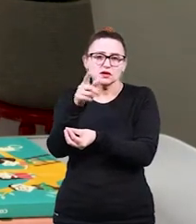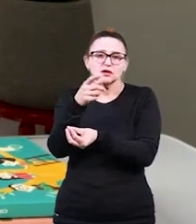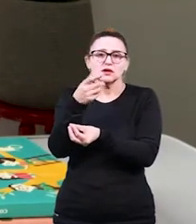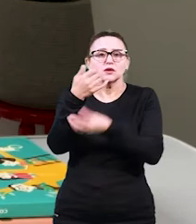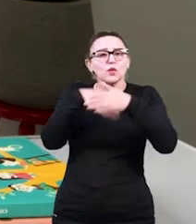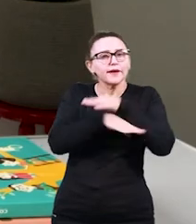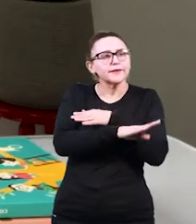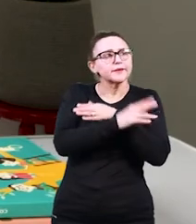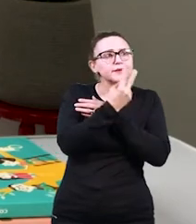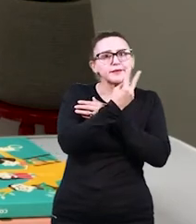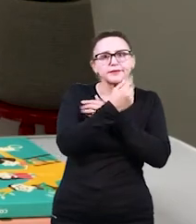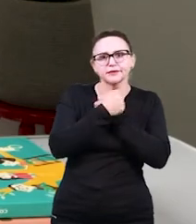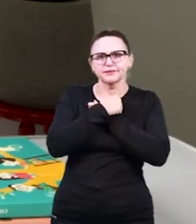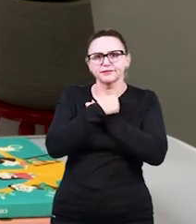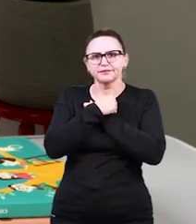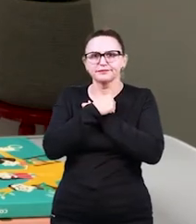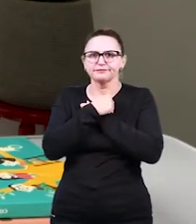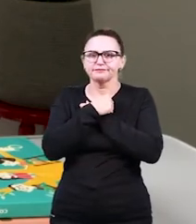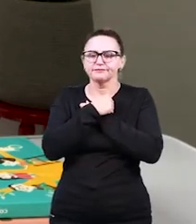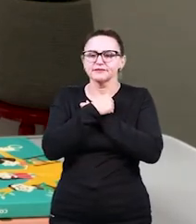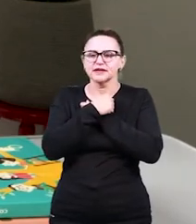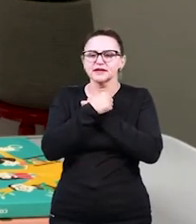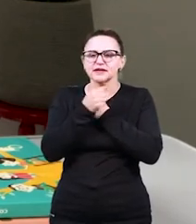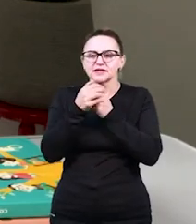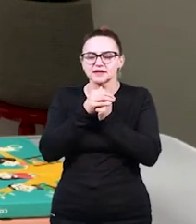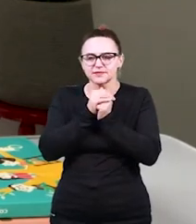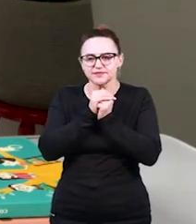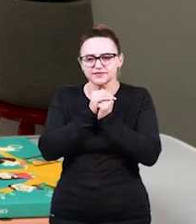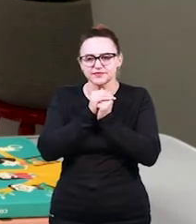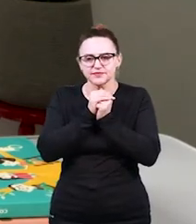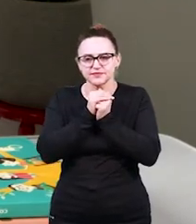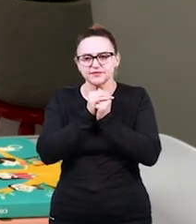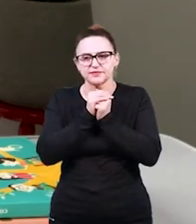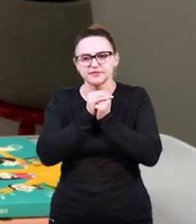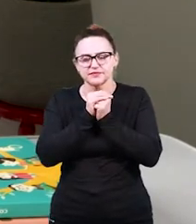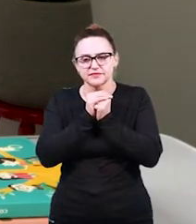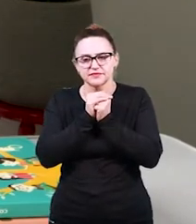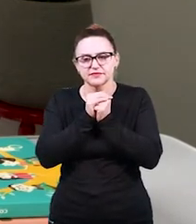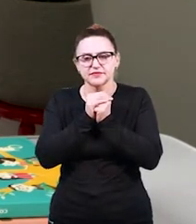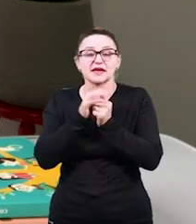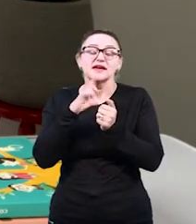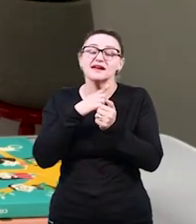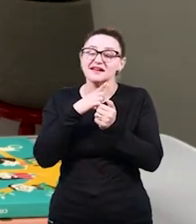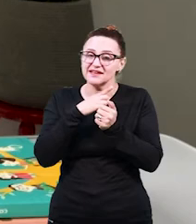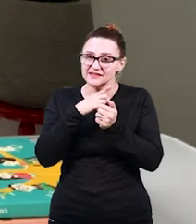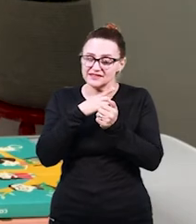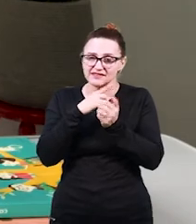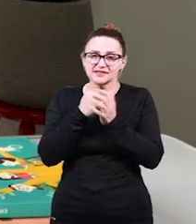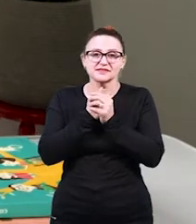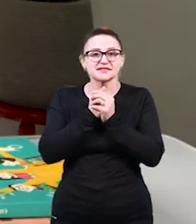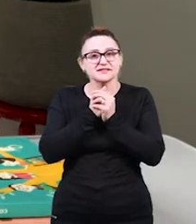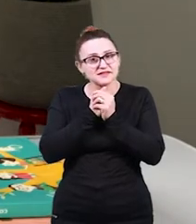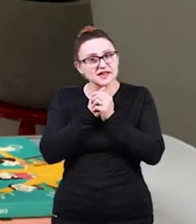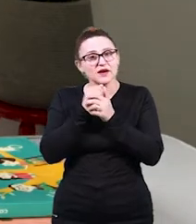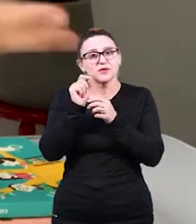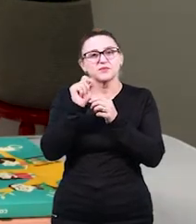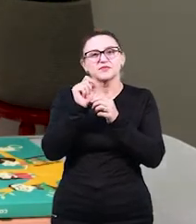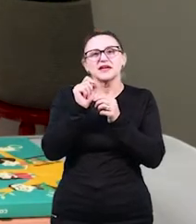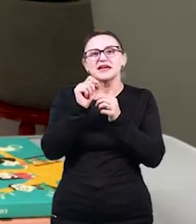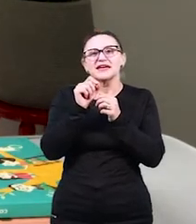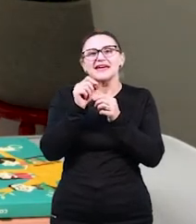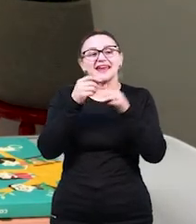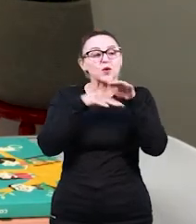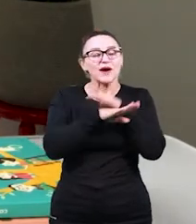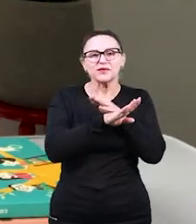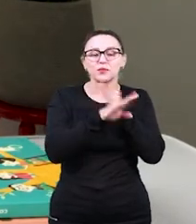outro? Então o filho responde que esse lençol ele guardou para quando chegasse a vez em que ele internaria, né, o seu pai